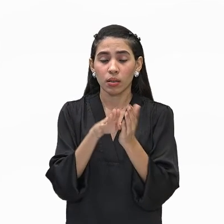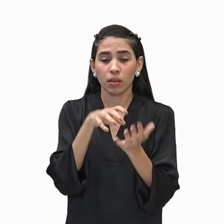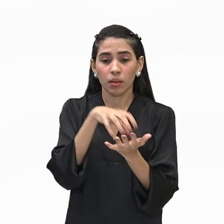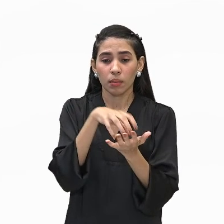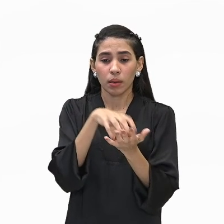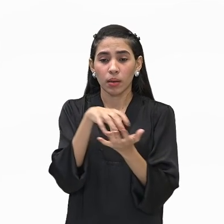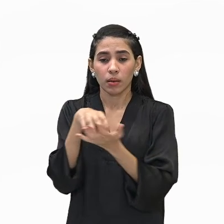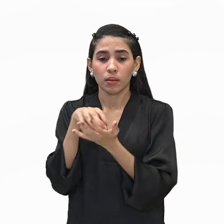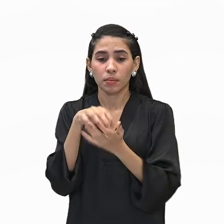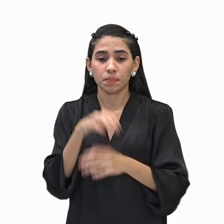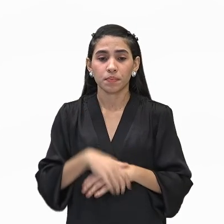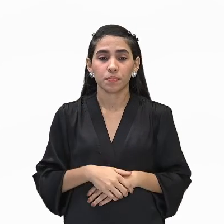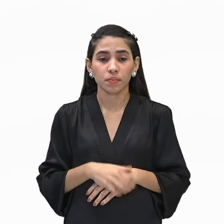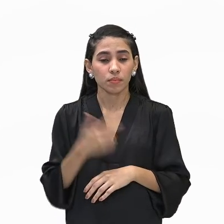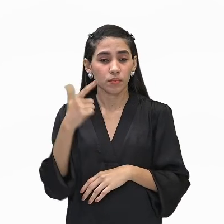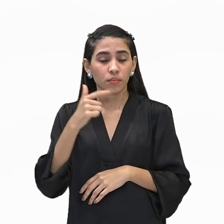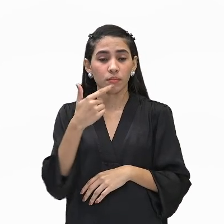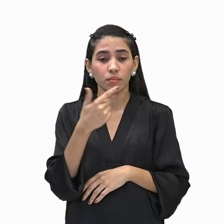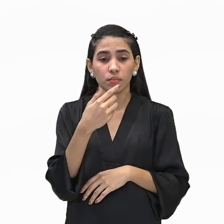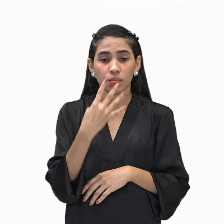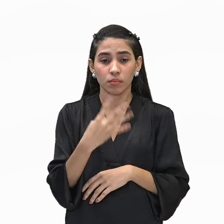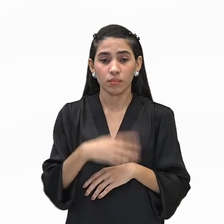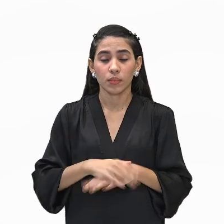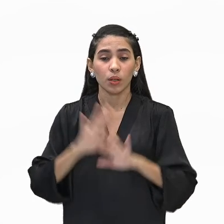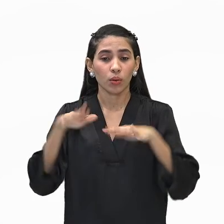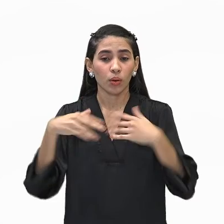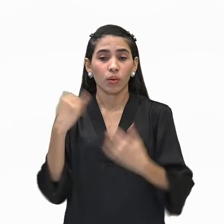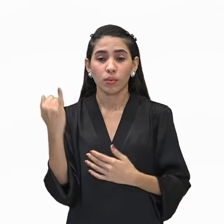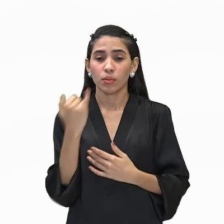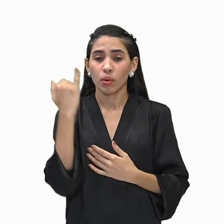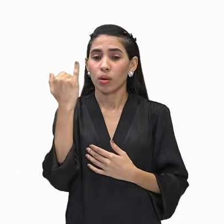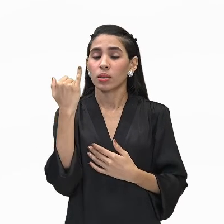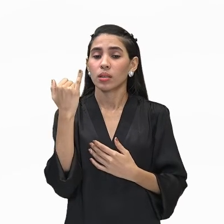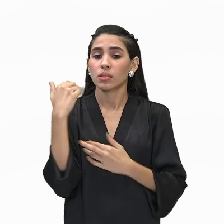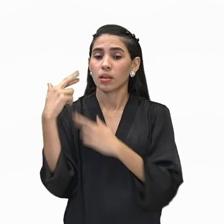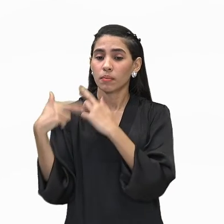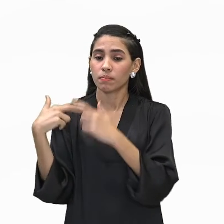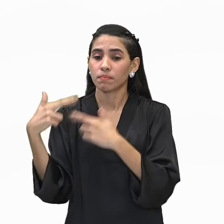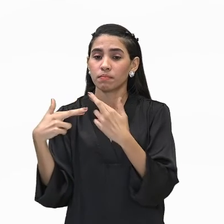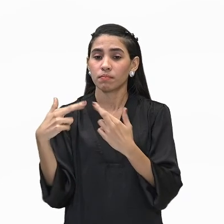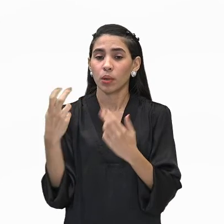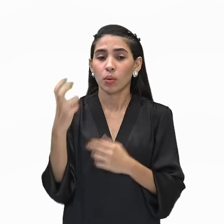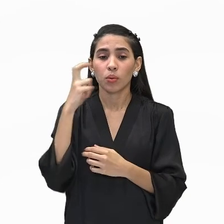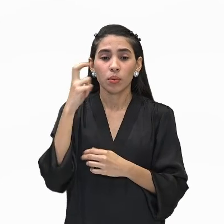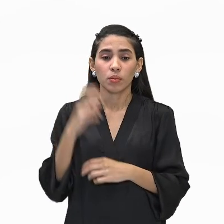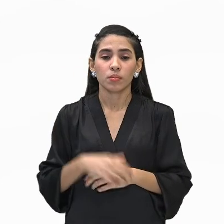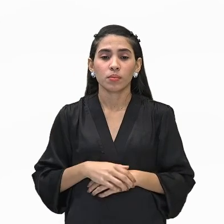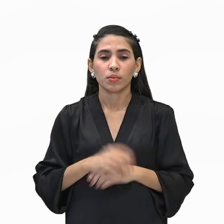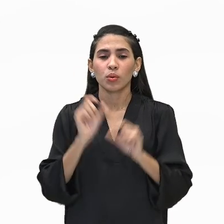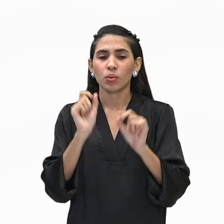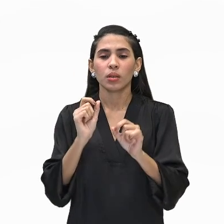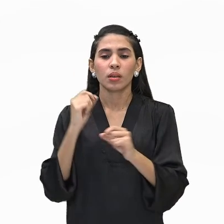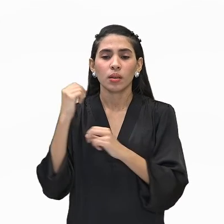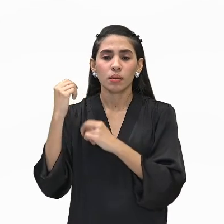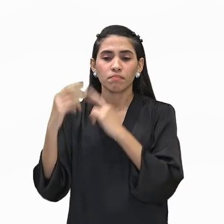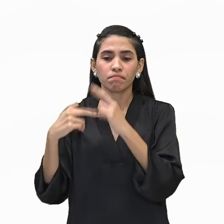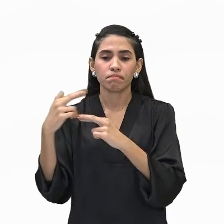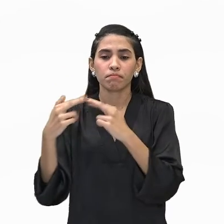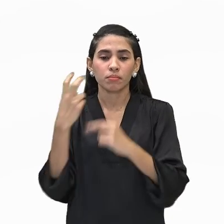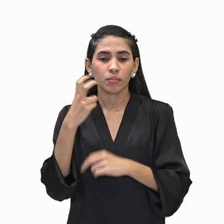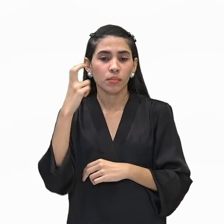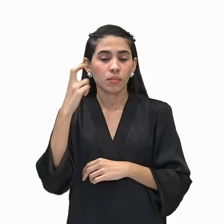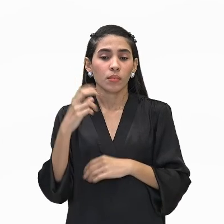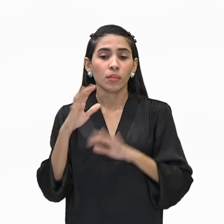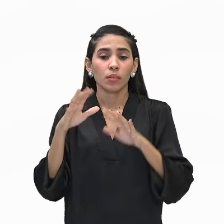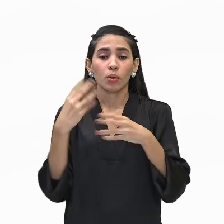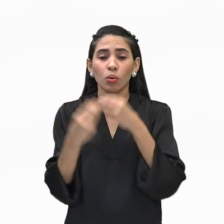centros urbanos. Próximo, qual a importância das raízes culturais? O que são raízes culturais? Como podemos perceber a